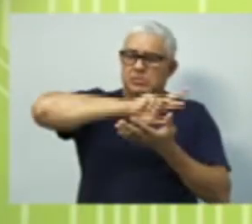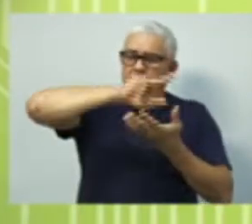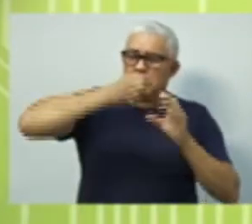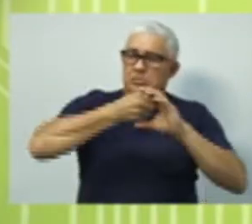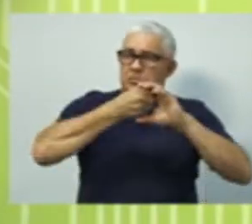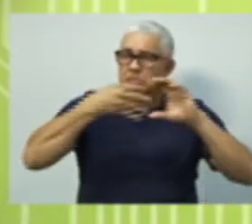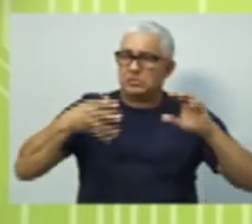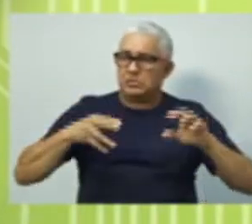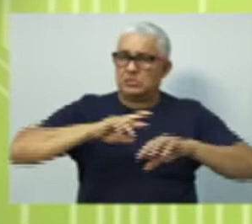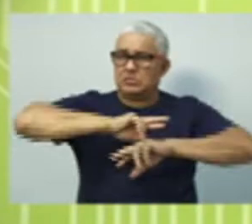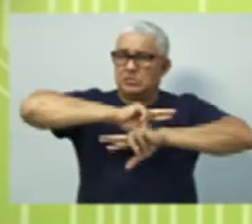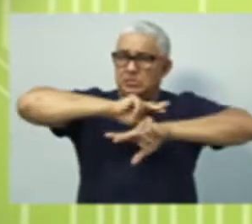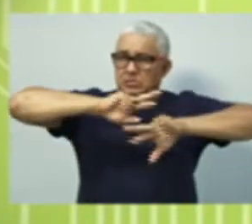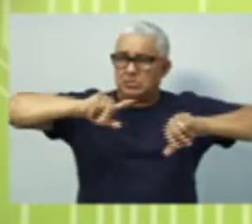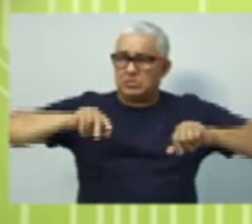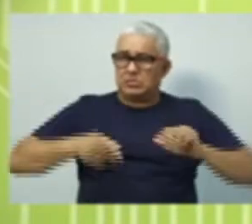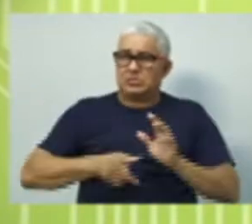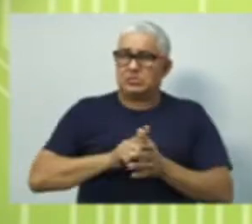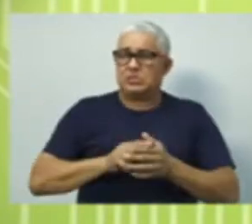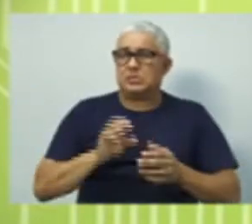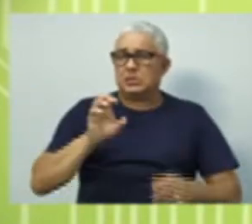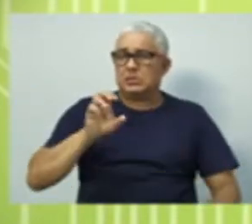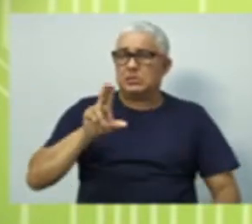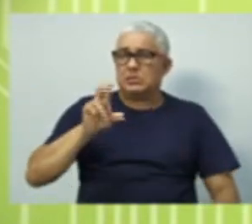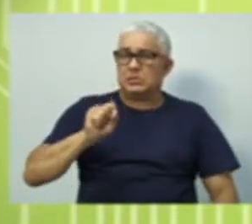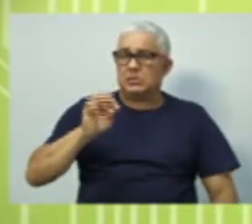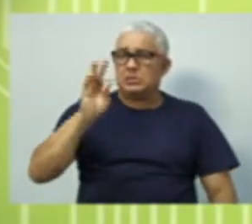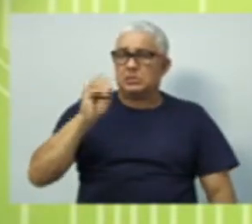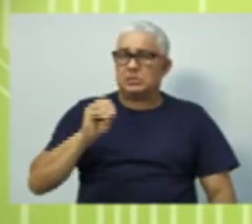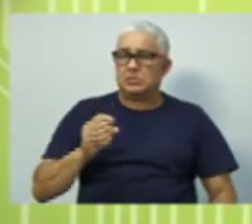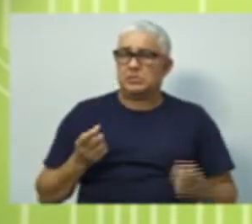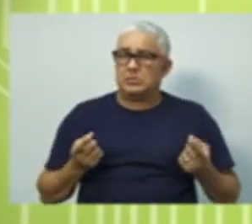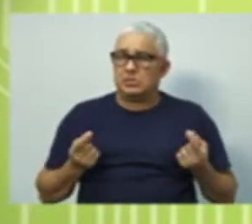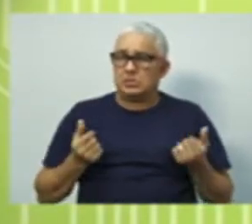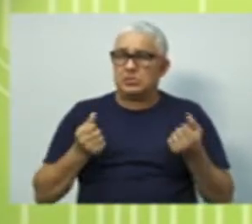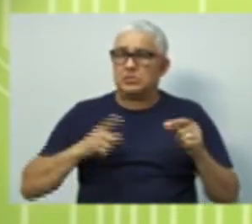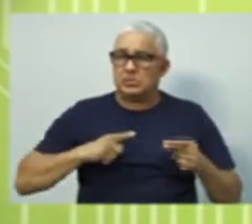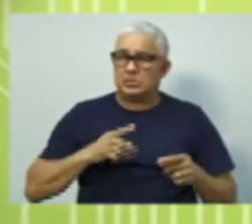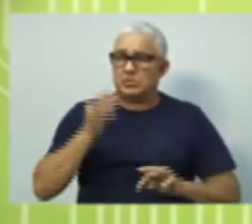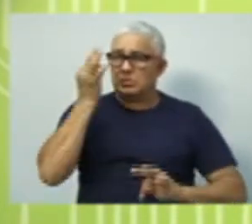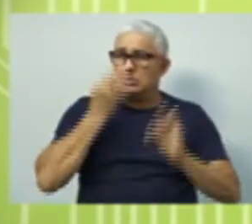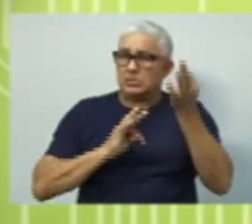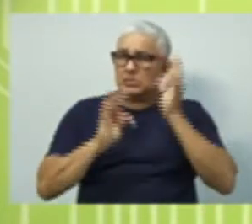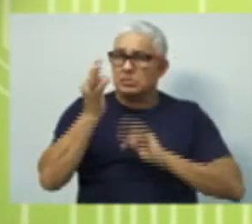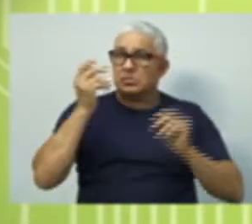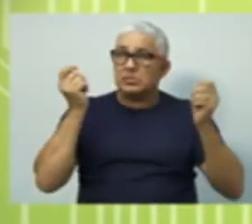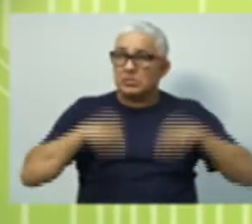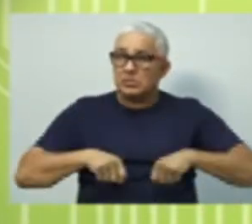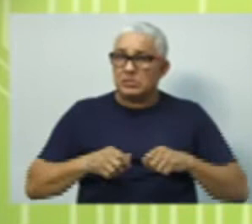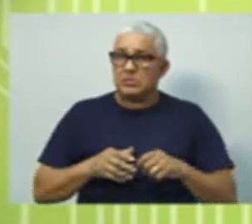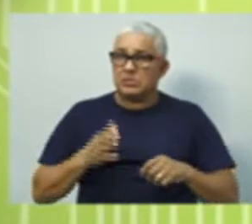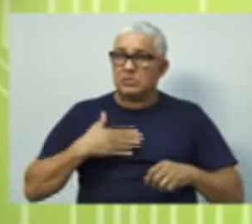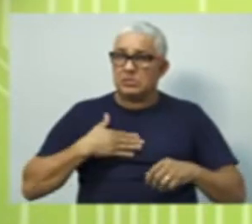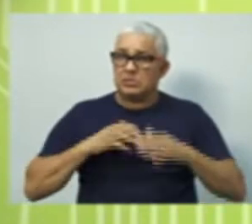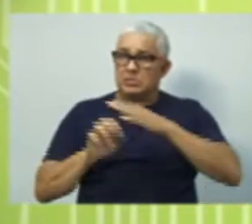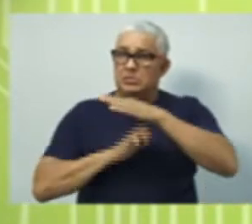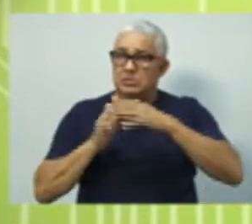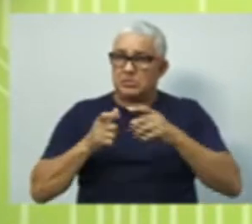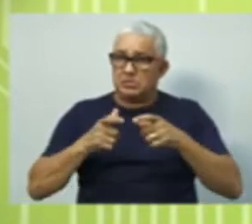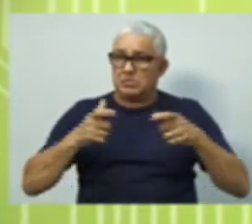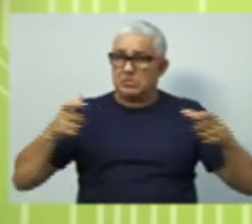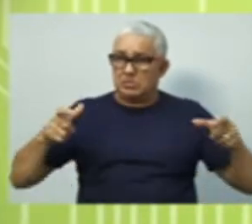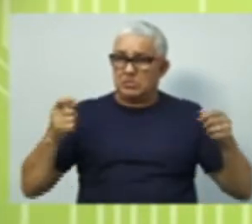tomar a decisão. Qual o custo que isso vai me gerar? Eu tenho tecnologia, por exemplo, suficiente para uma expansão da minha empresa? Eu vou